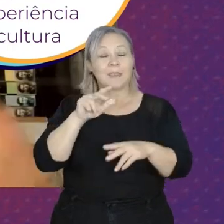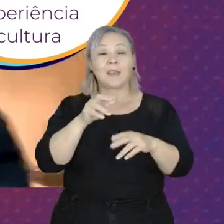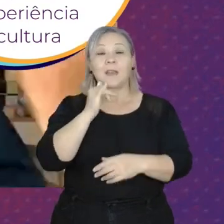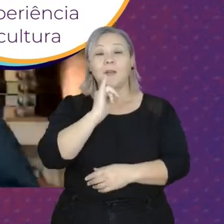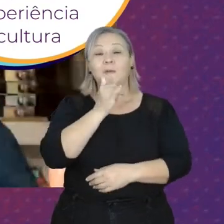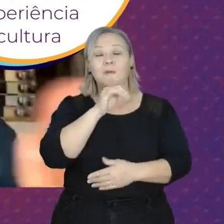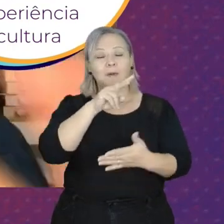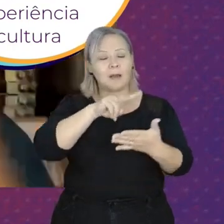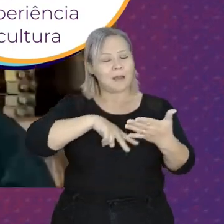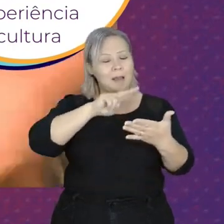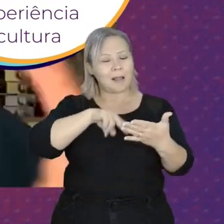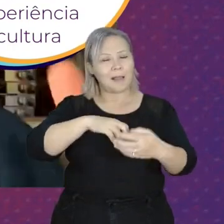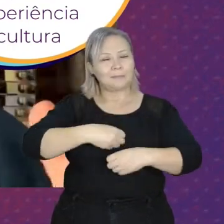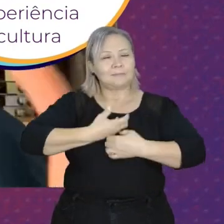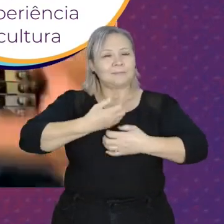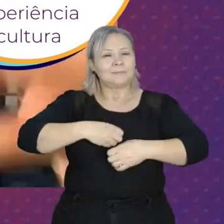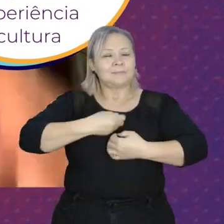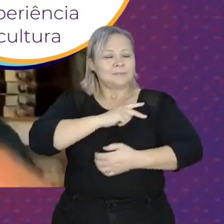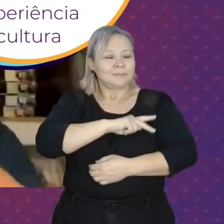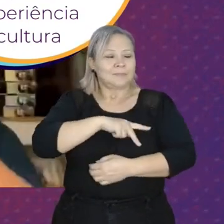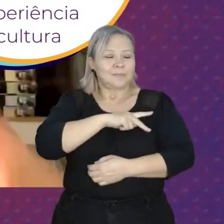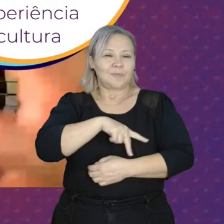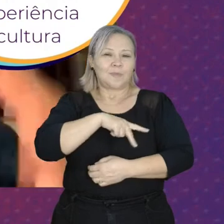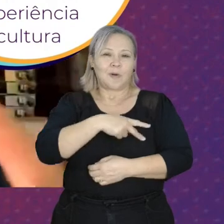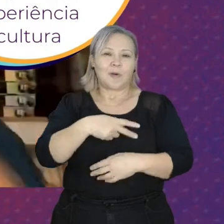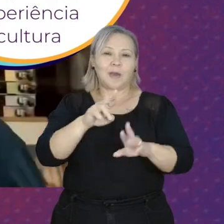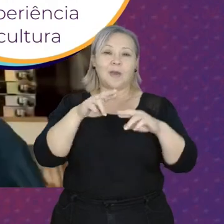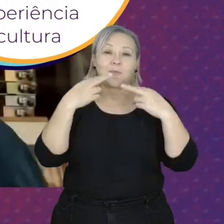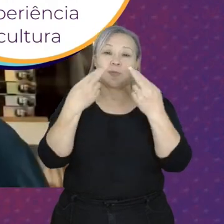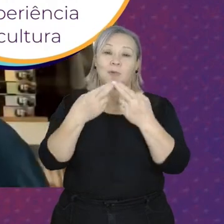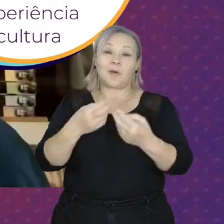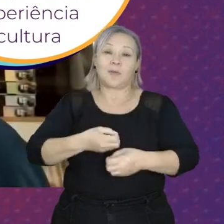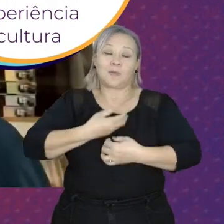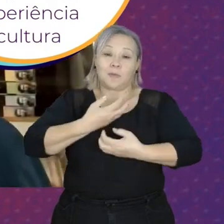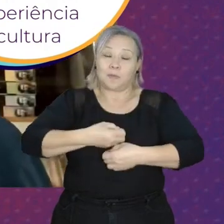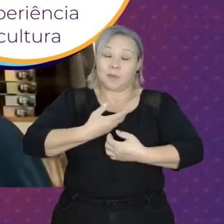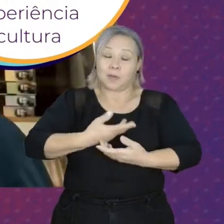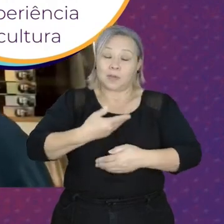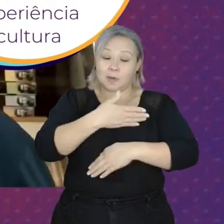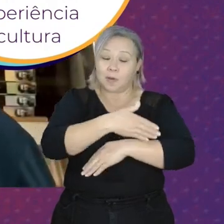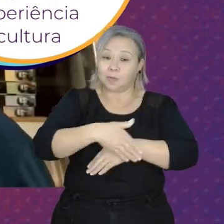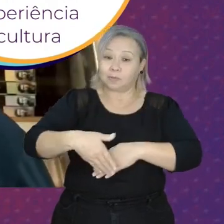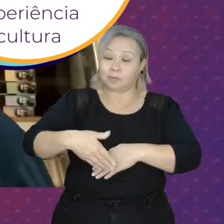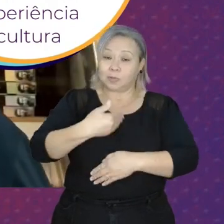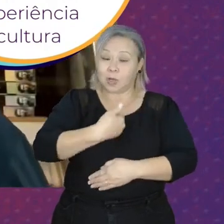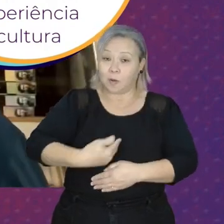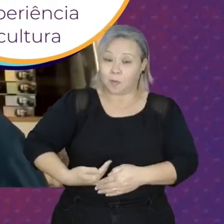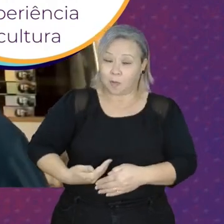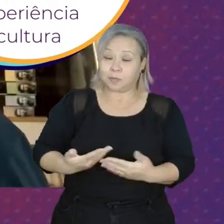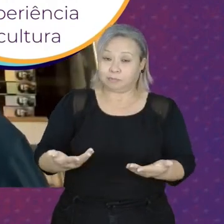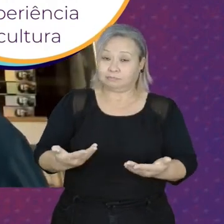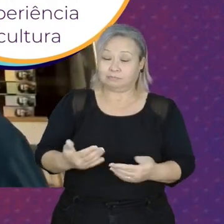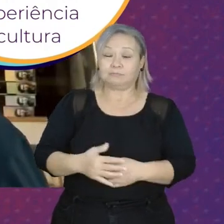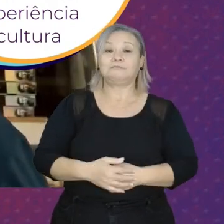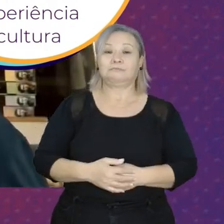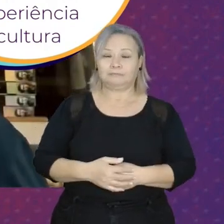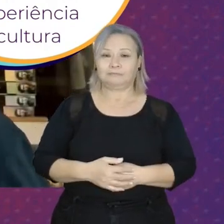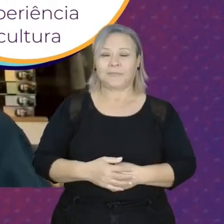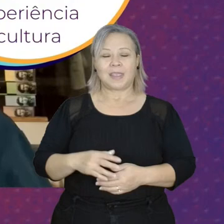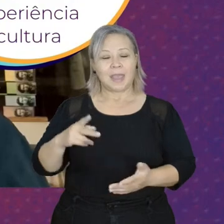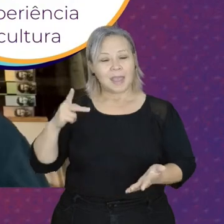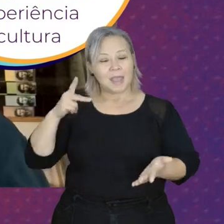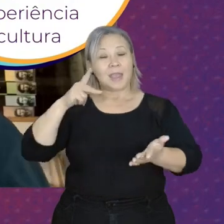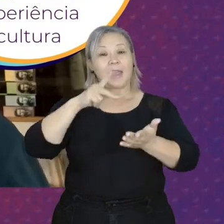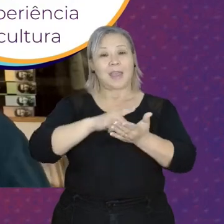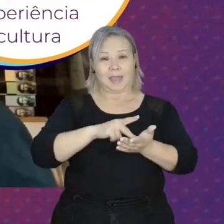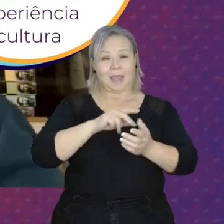ler um poema num sarau de poesia num espaço e num equipamento público, e realizar